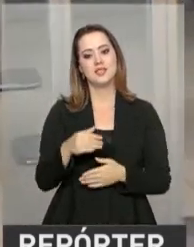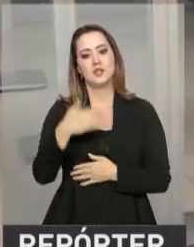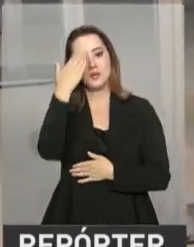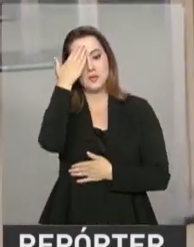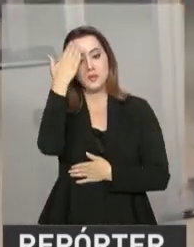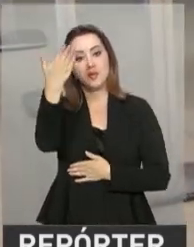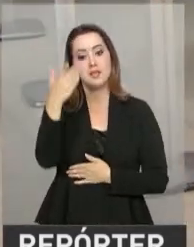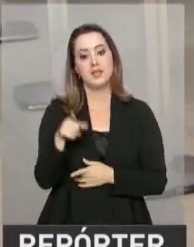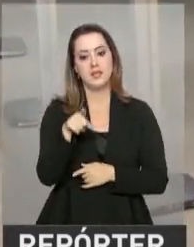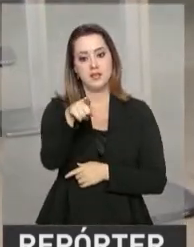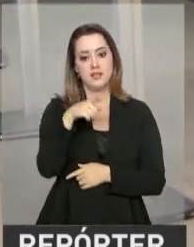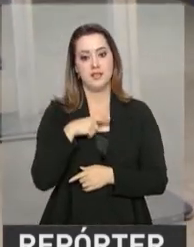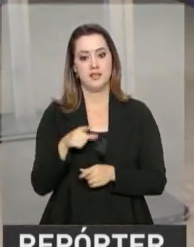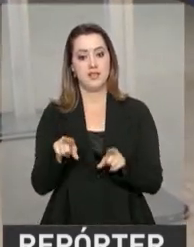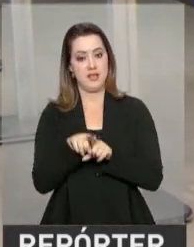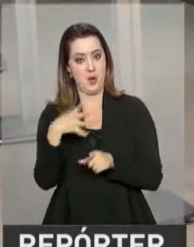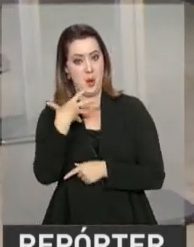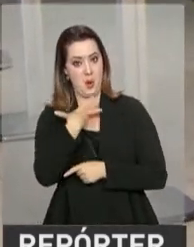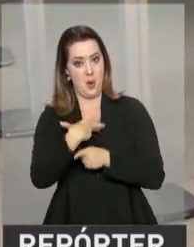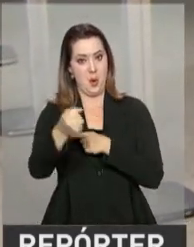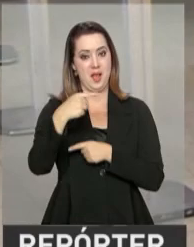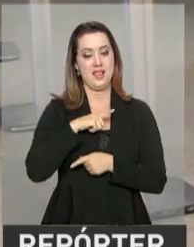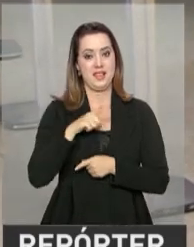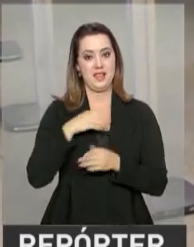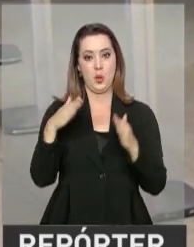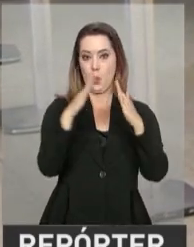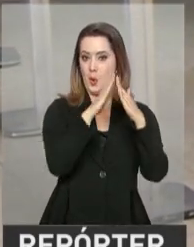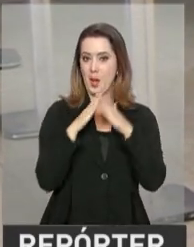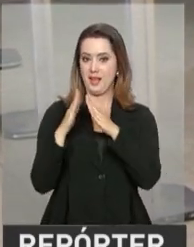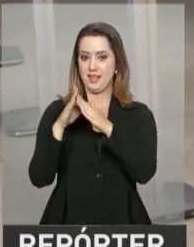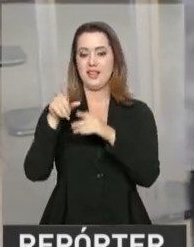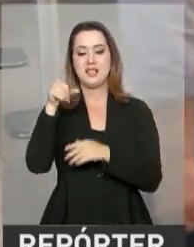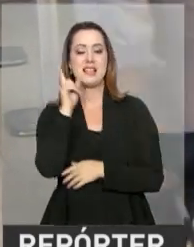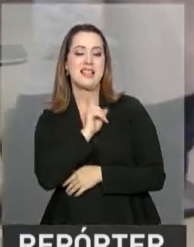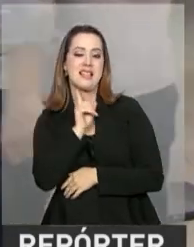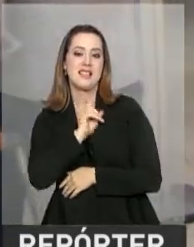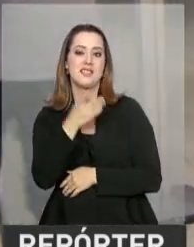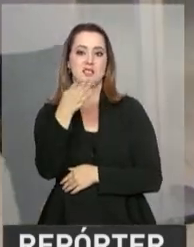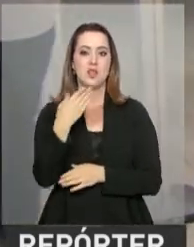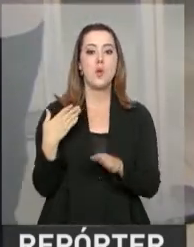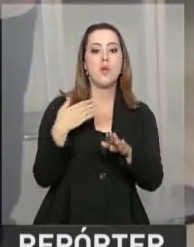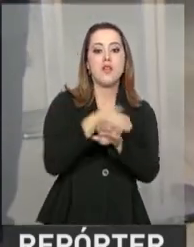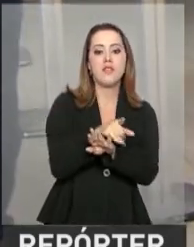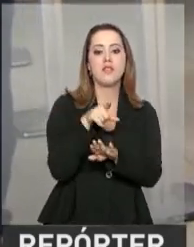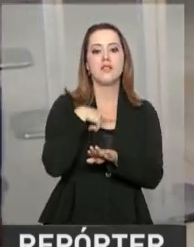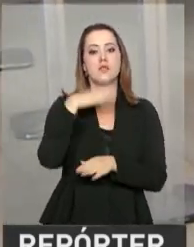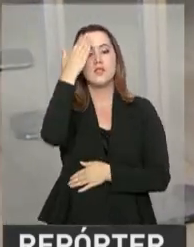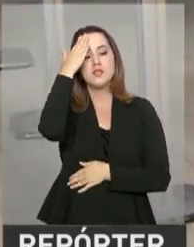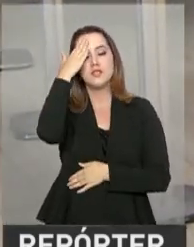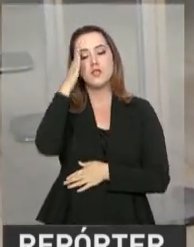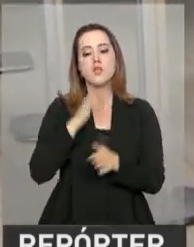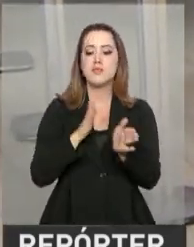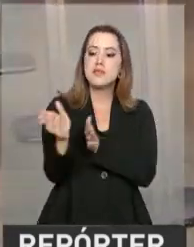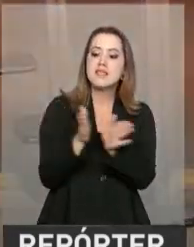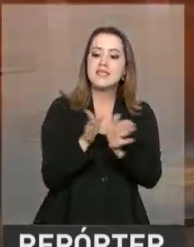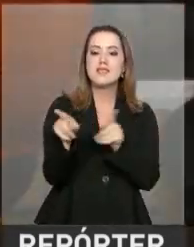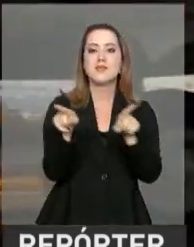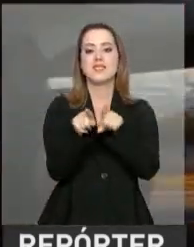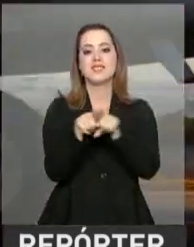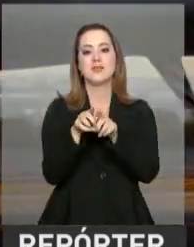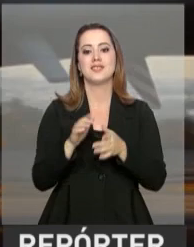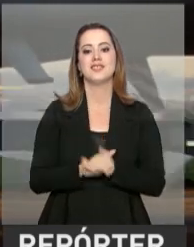dona Radiá. Viu só, eu ganhei até um convite para ir conhecer a casa dela lá em Minas Gerais. Eu vou, hein? E vou saber se lá tem acessibilidade